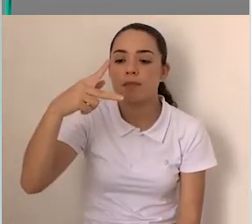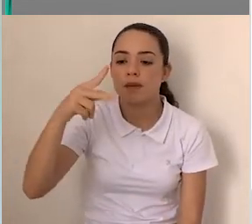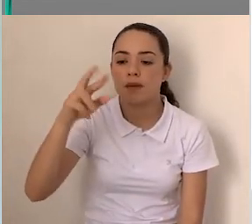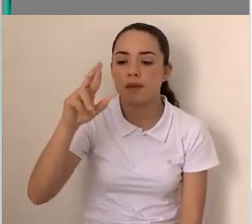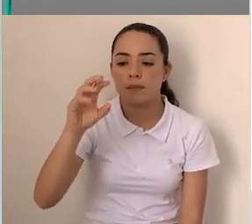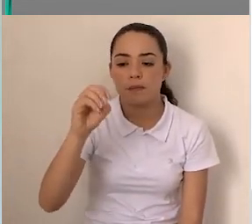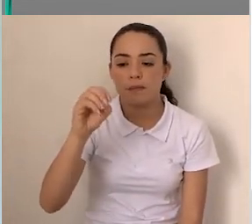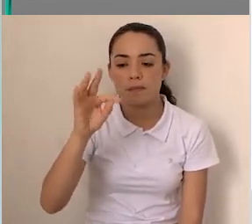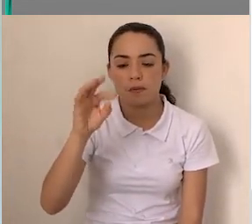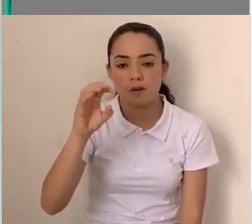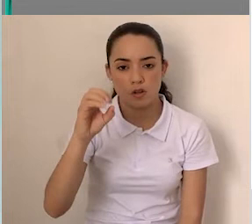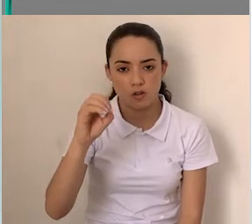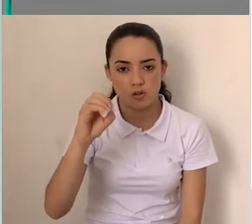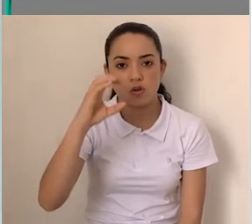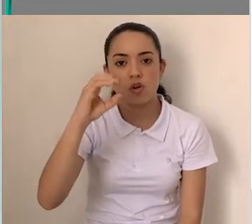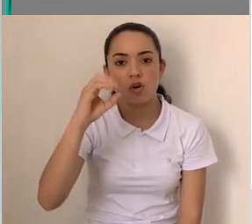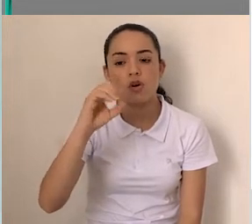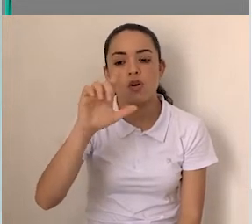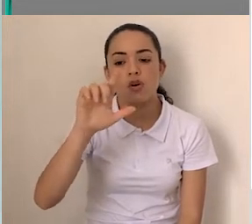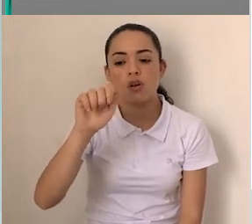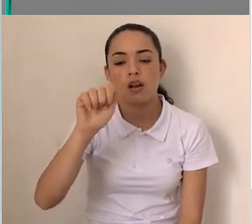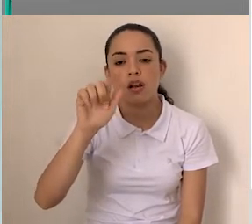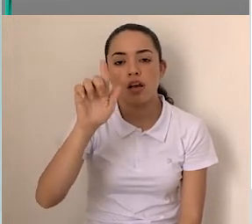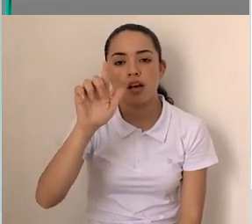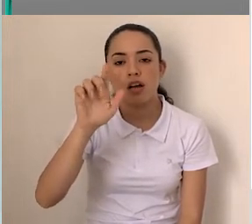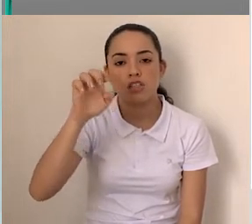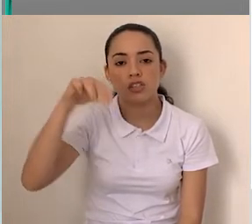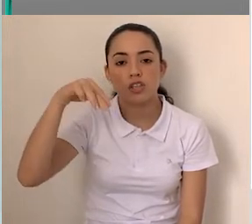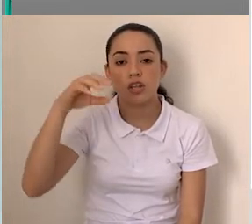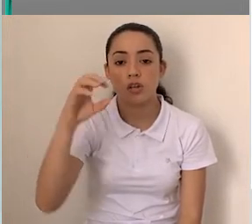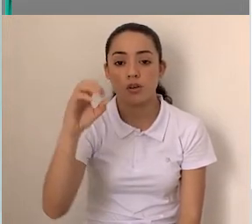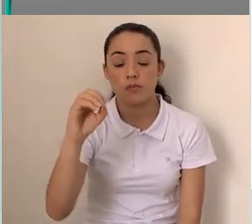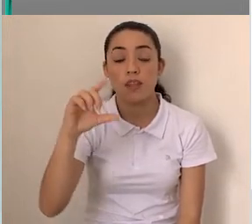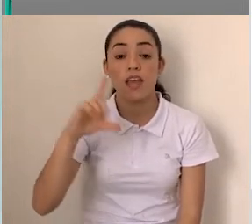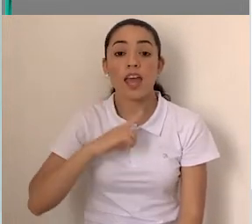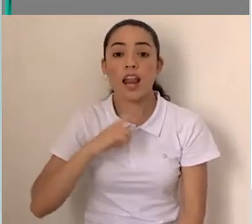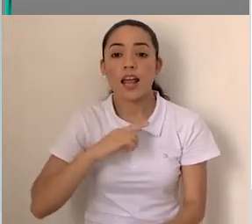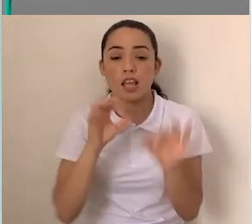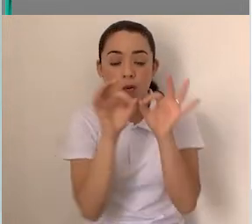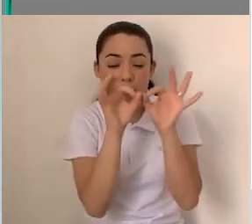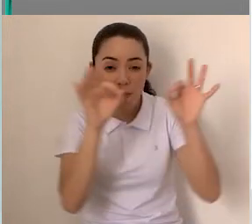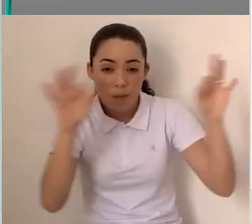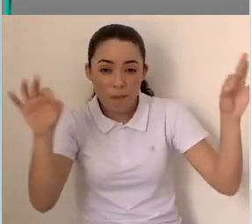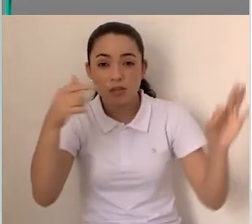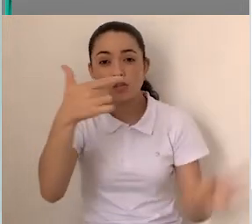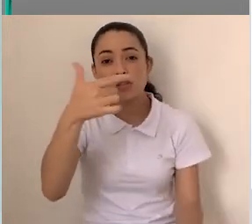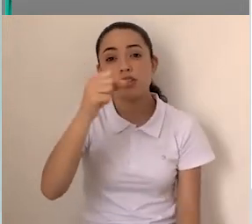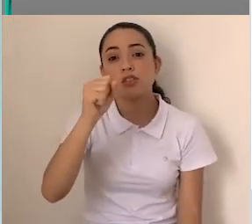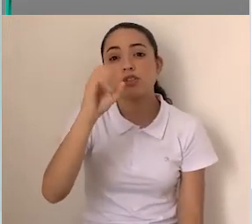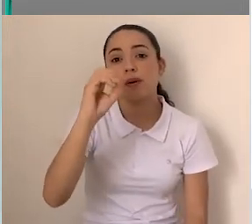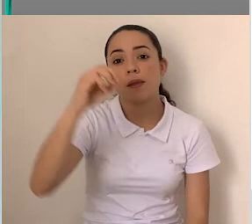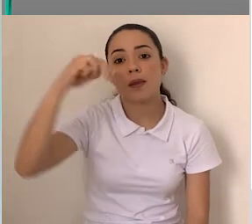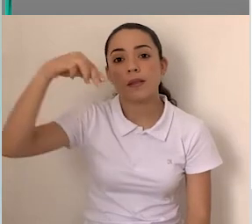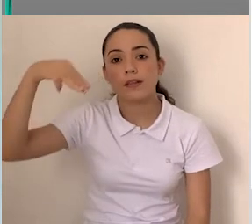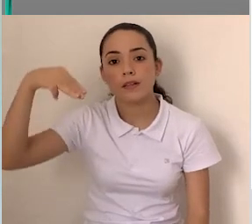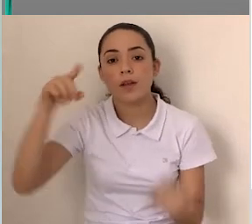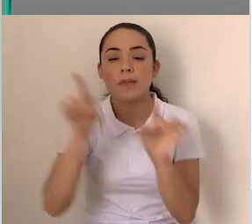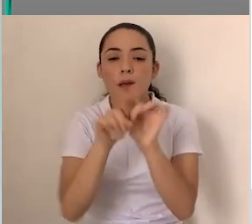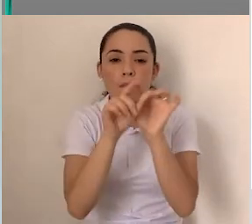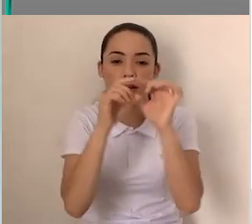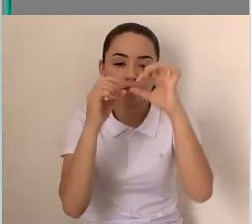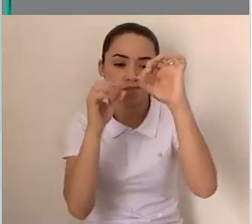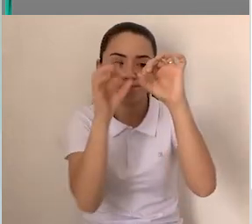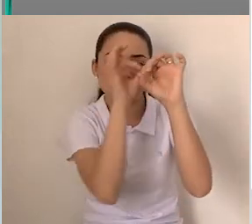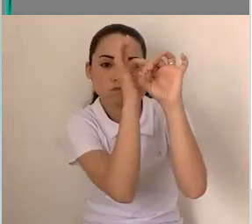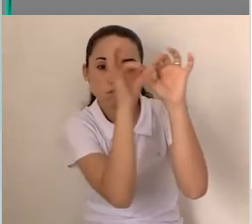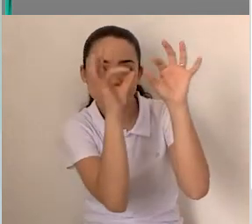de colágeno é denominada de molécula tropocolágeno e é produzida no retículo endoplasmático e tem 280